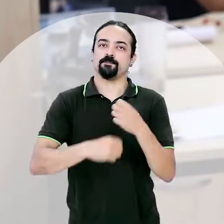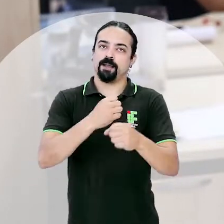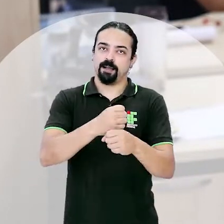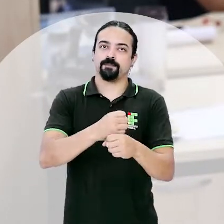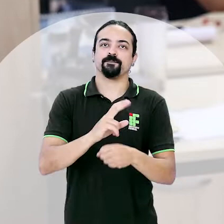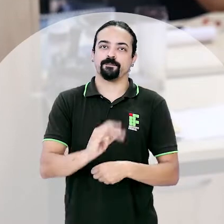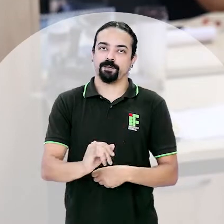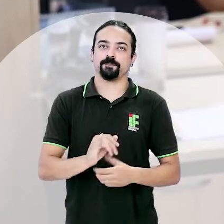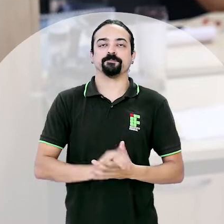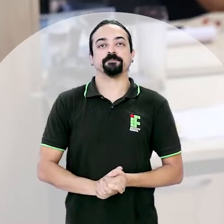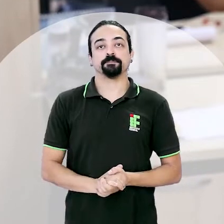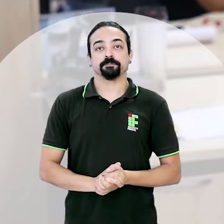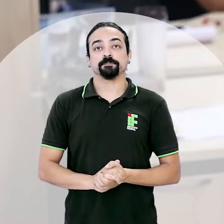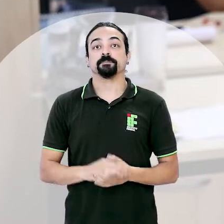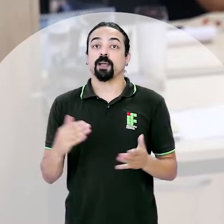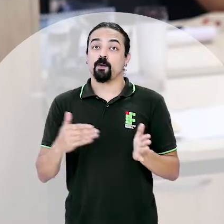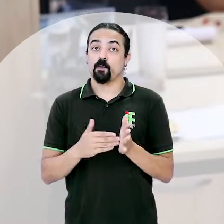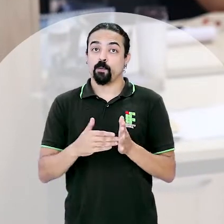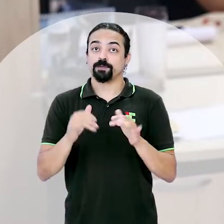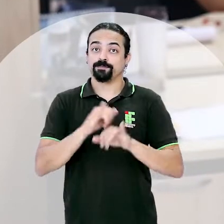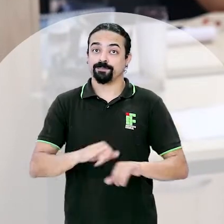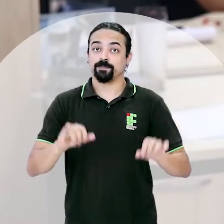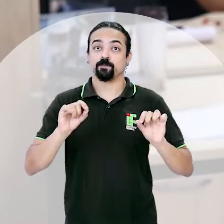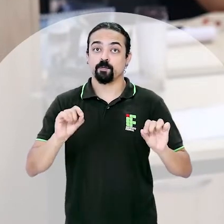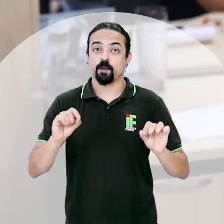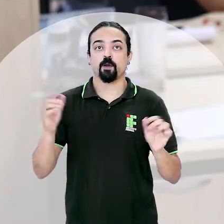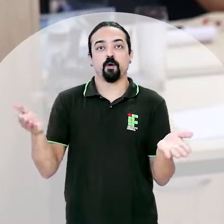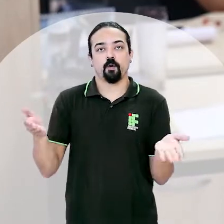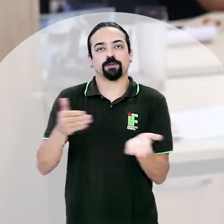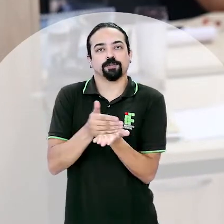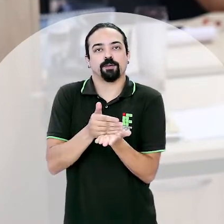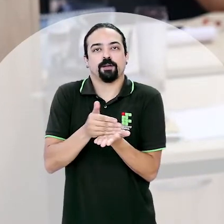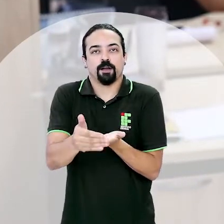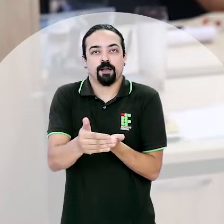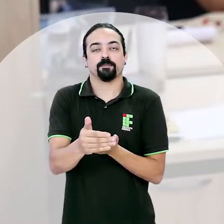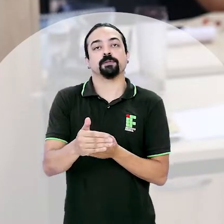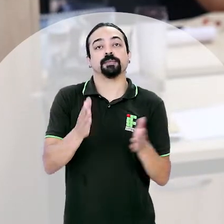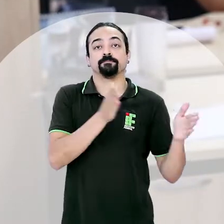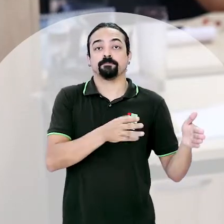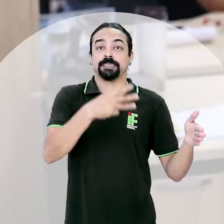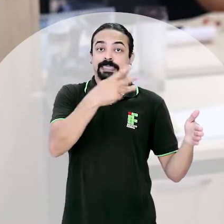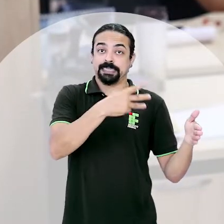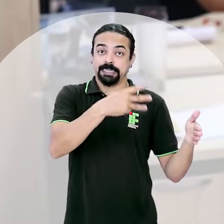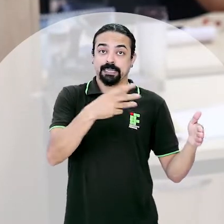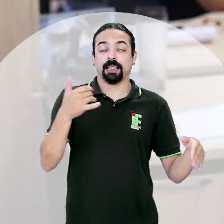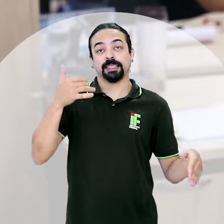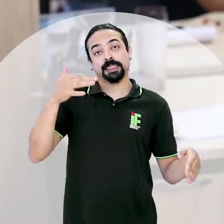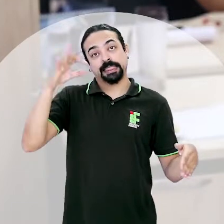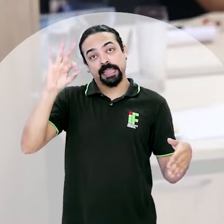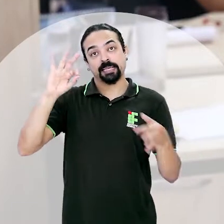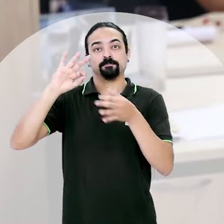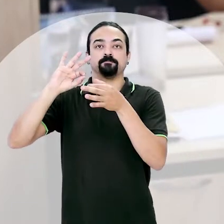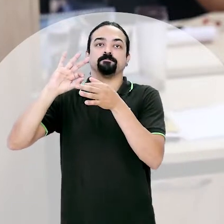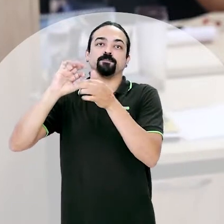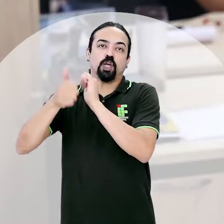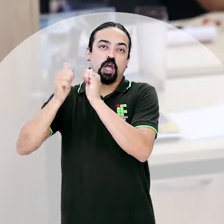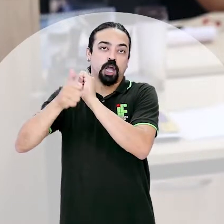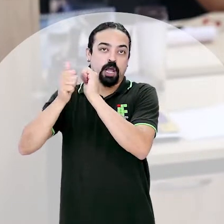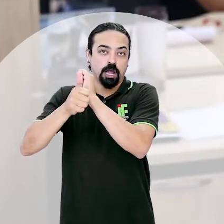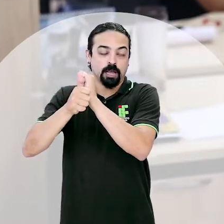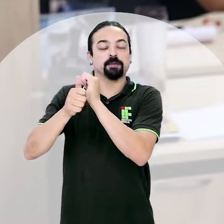e a gente encerra lembrando que começa hoje a terceira etapa da 10ª edição dos jogos do iess é